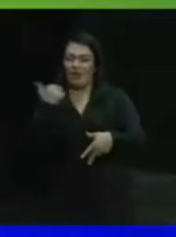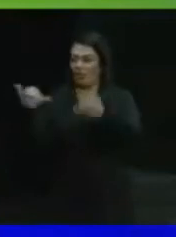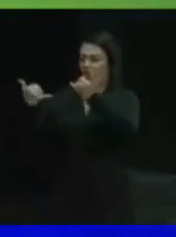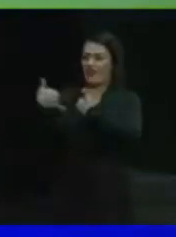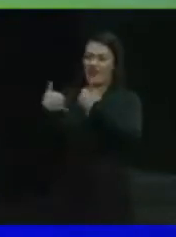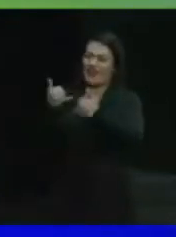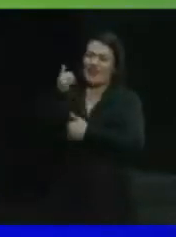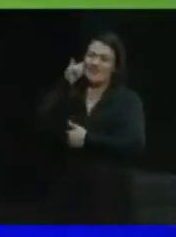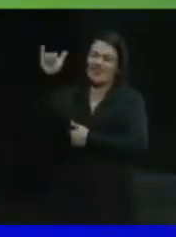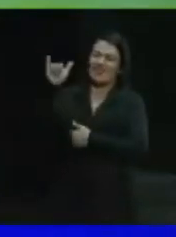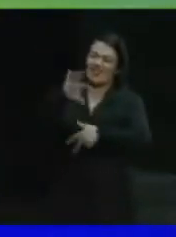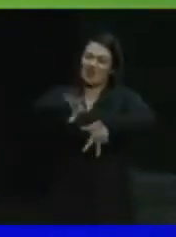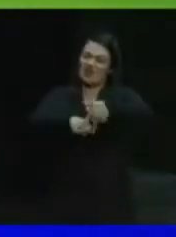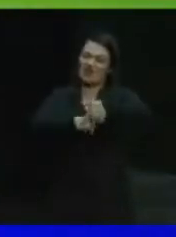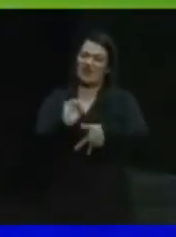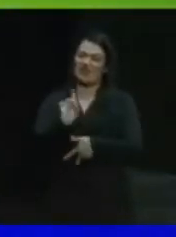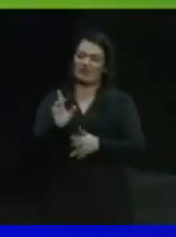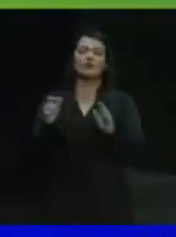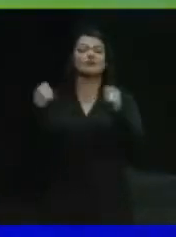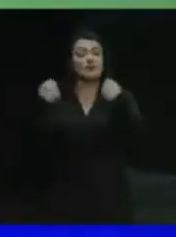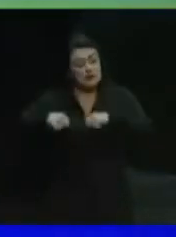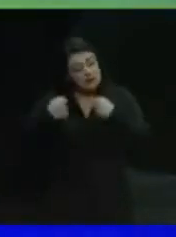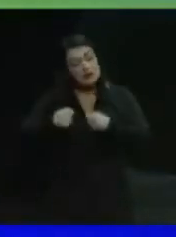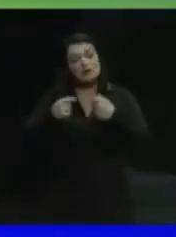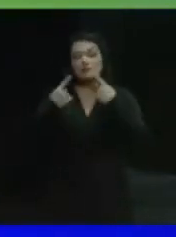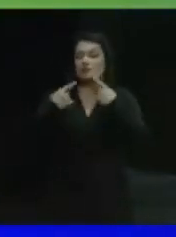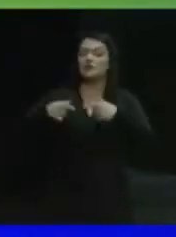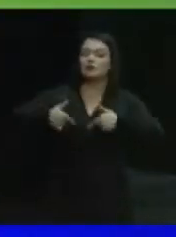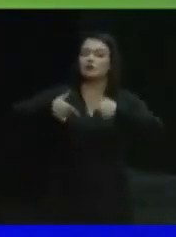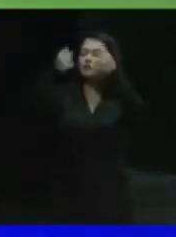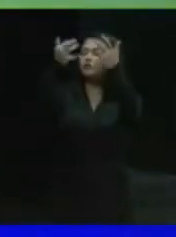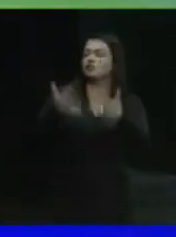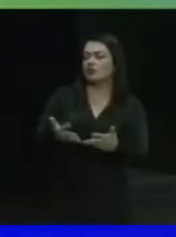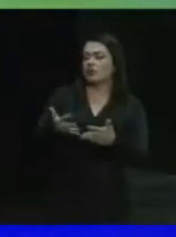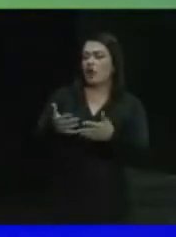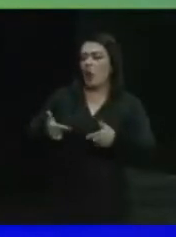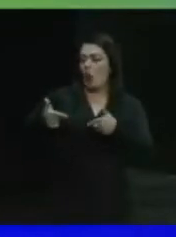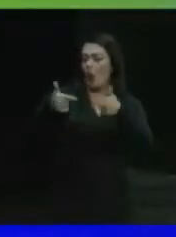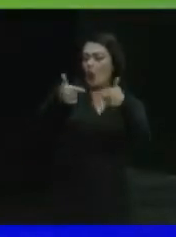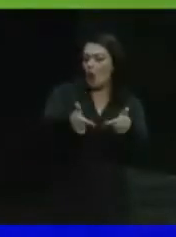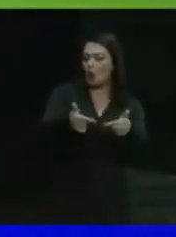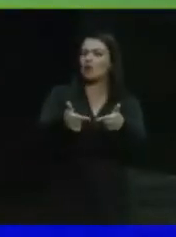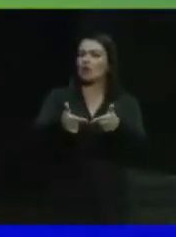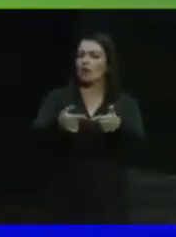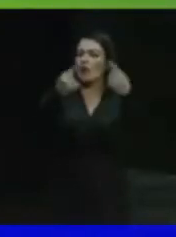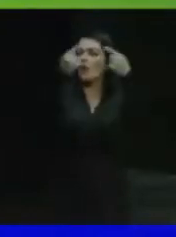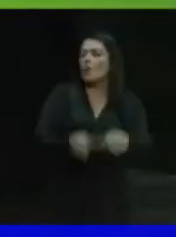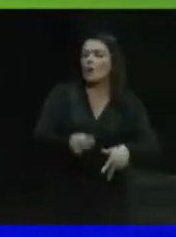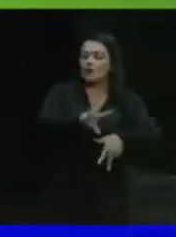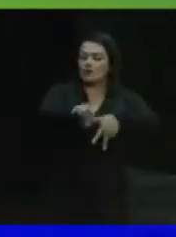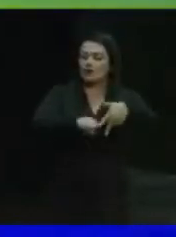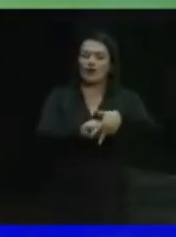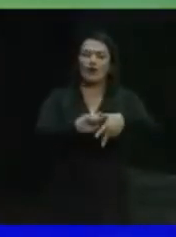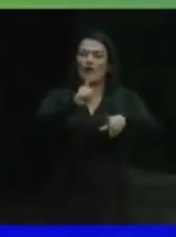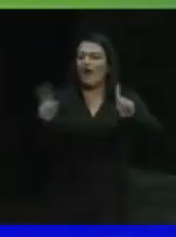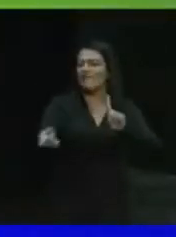mas isso é impossível. Combater a corrupção não é um projeto de vingança ou de punição,